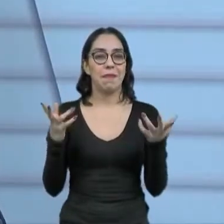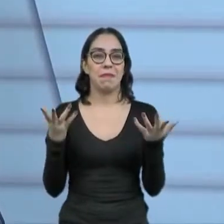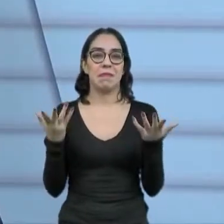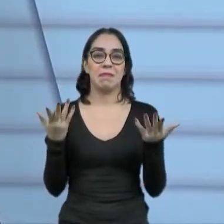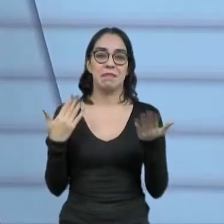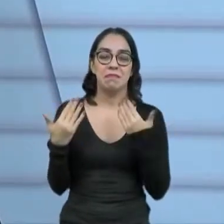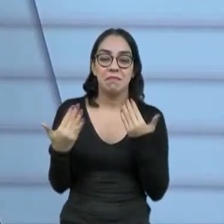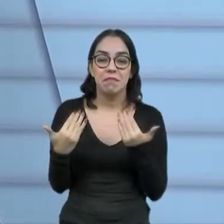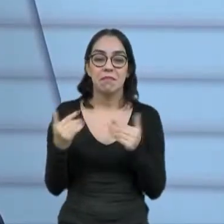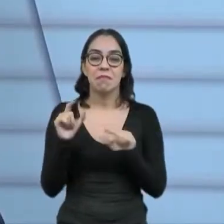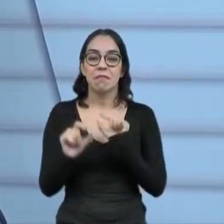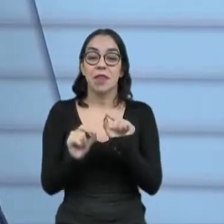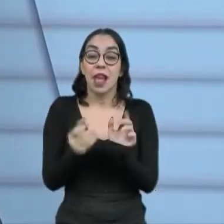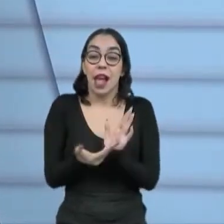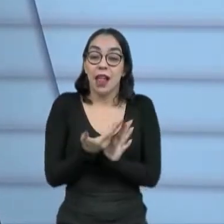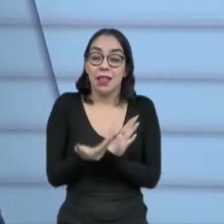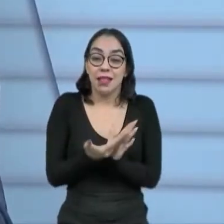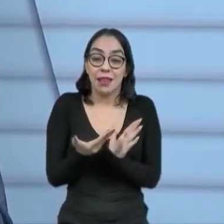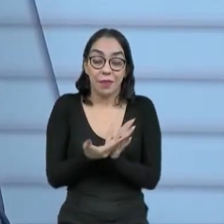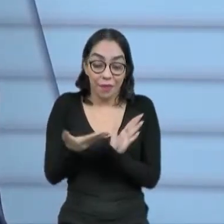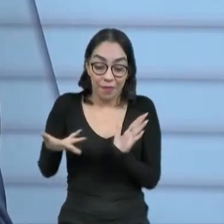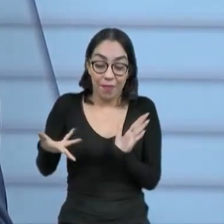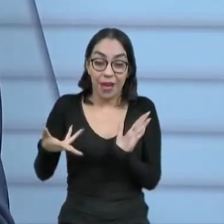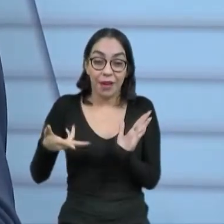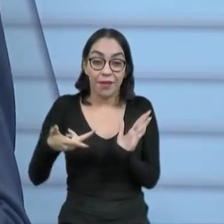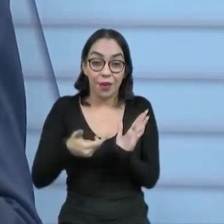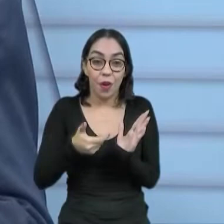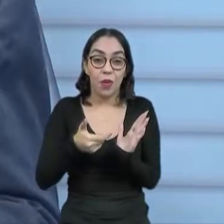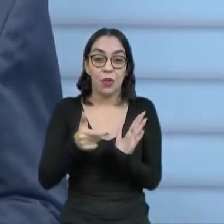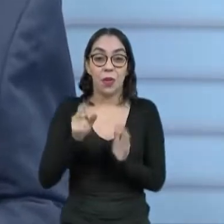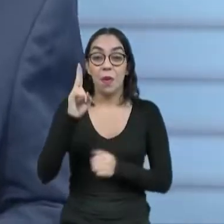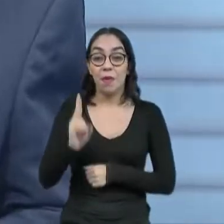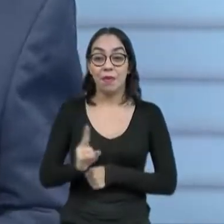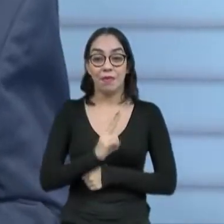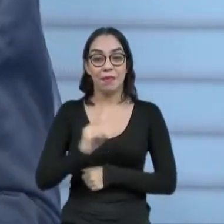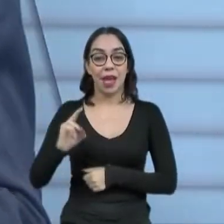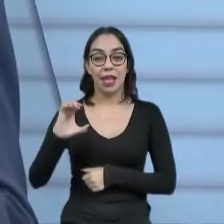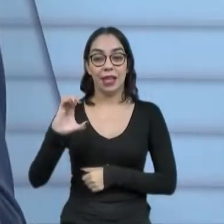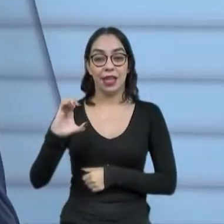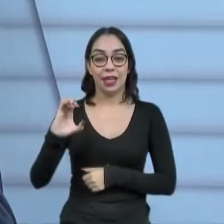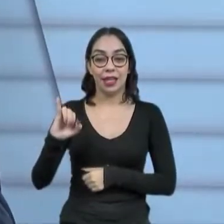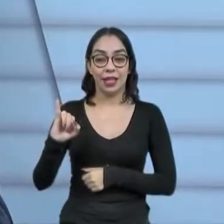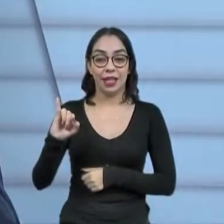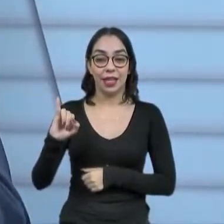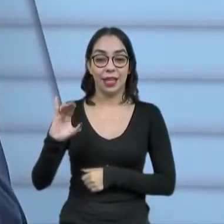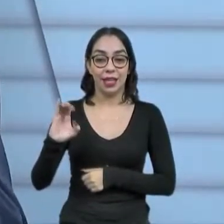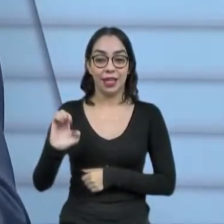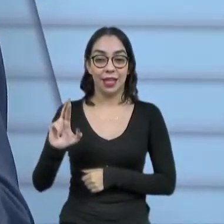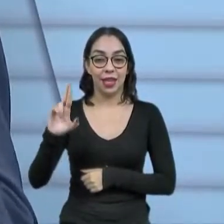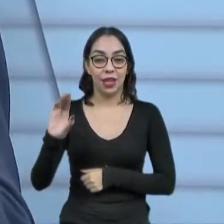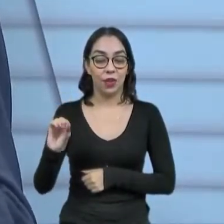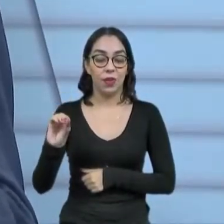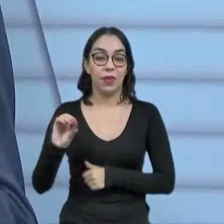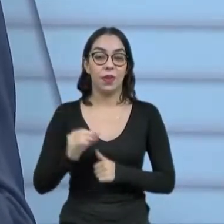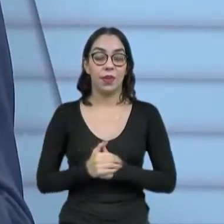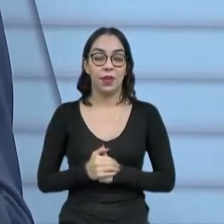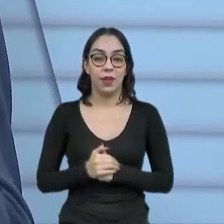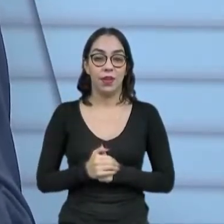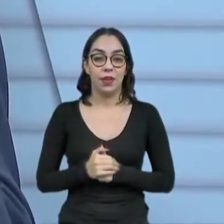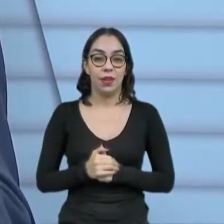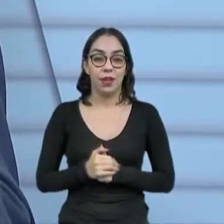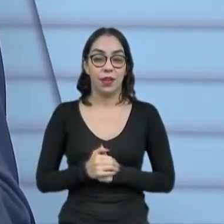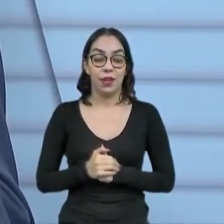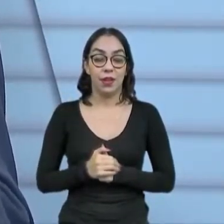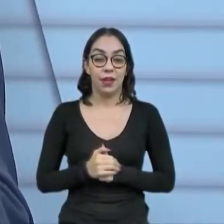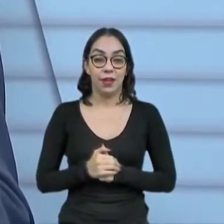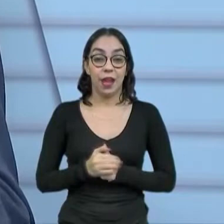porque esse livro aqui é maravilhoso, que é o livro do Padre Cícero, escrito pelo Lira, e o Lira abre o